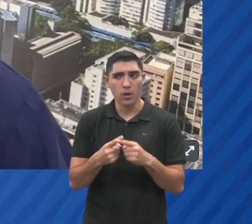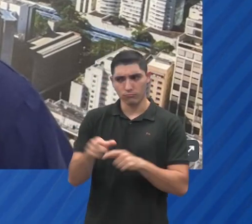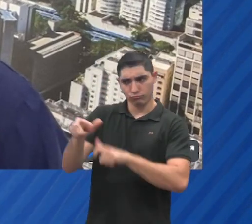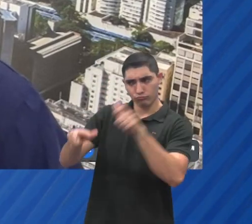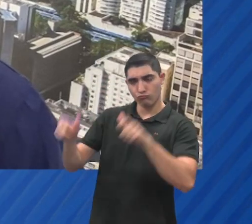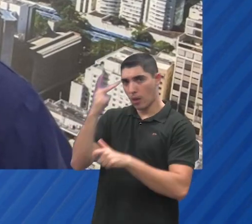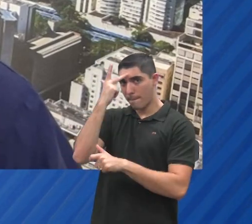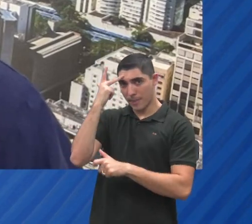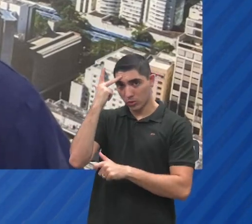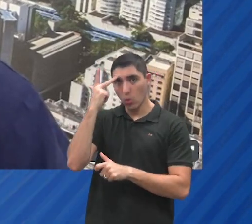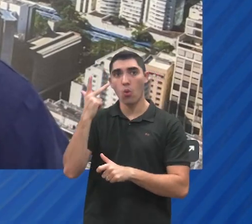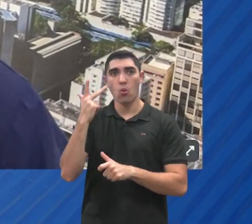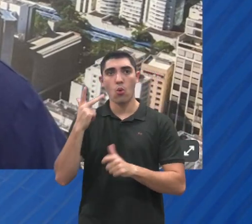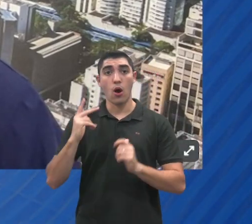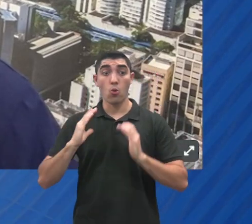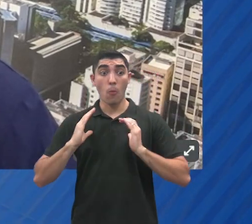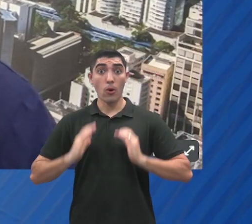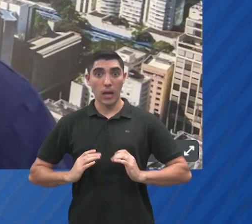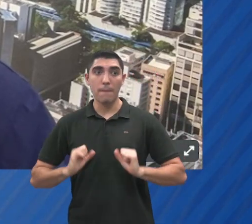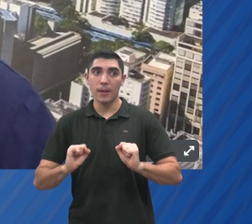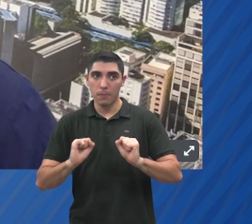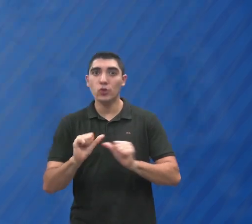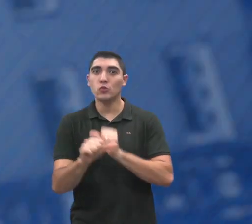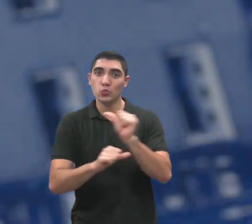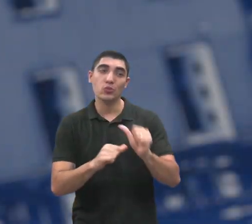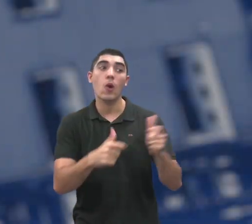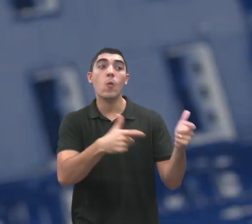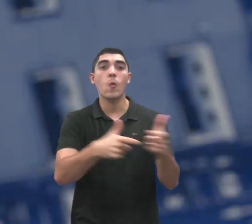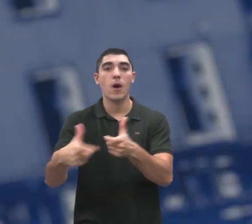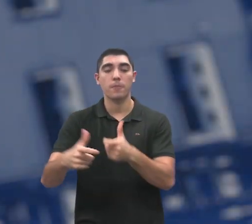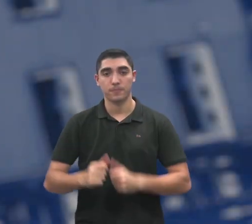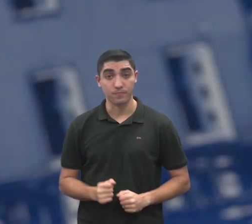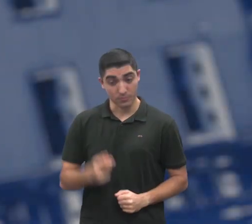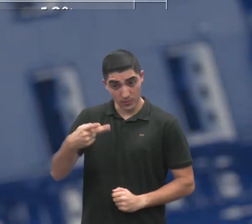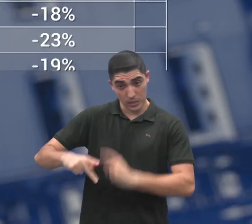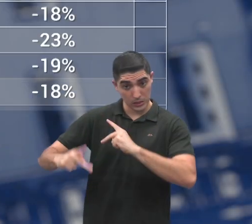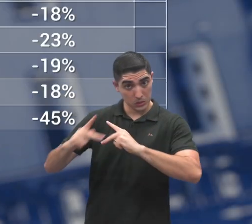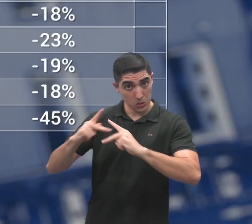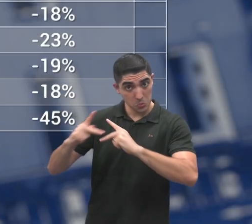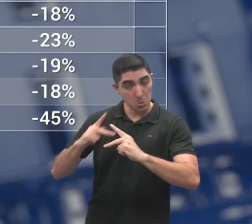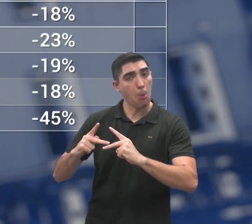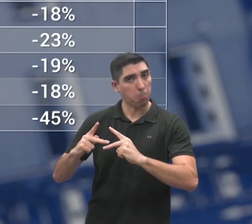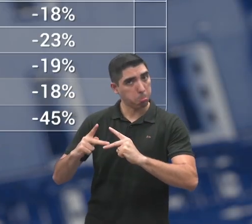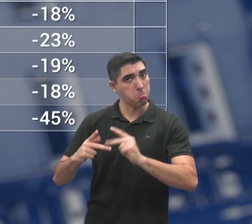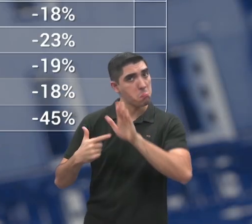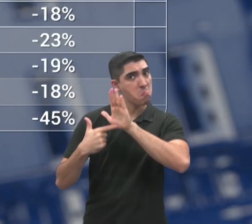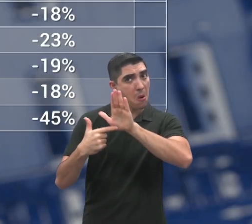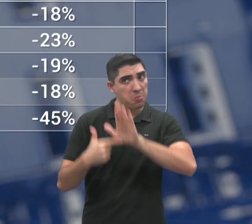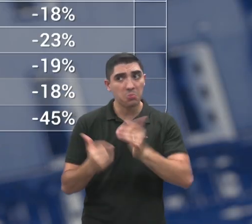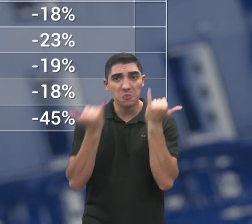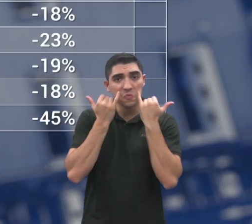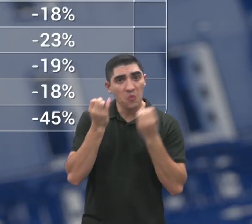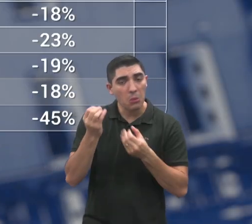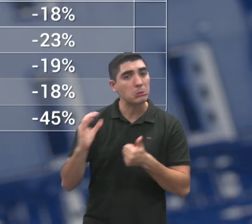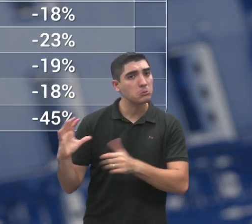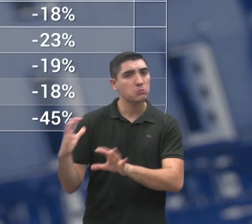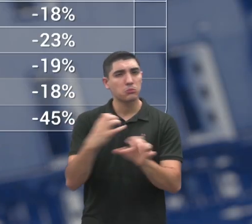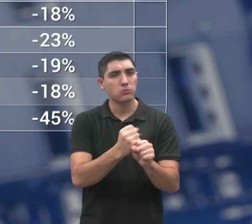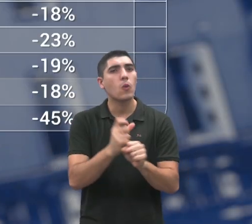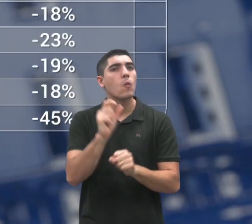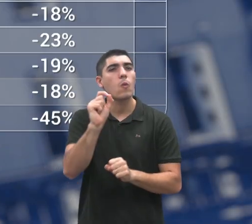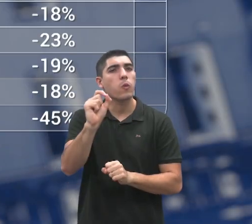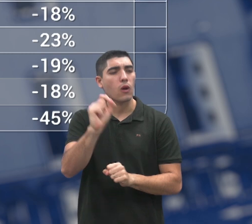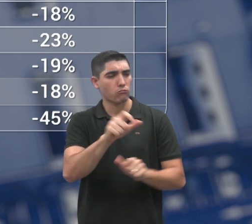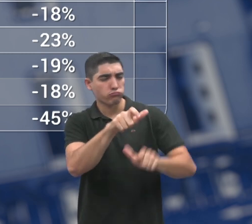o comportamento humano até a sensação de insegurança. Em São José dos Campos, os dados são otimistas. A quantidade